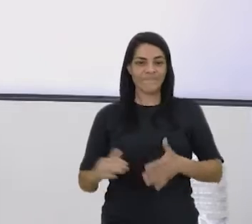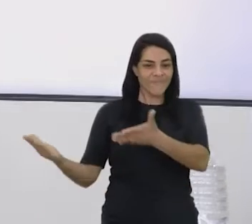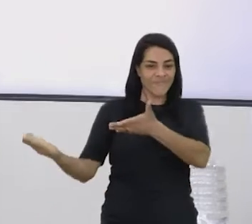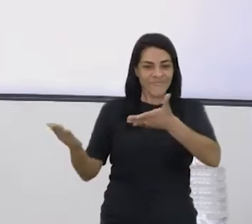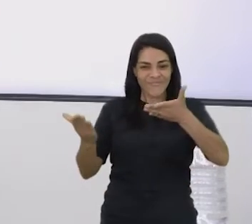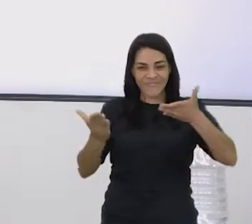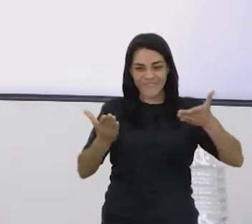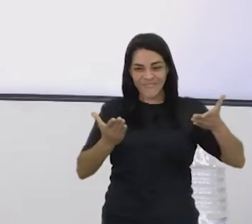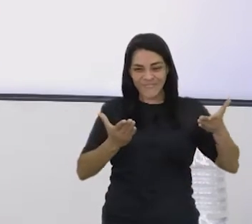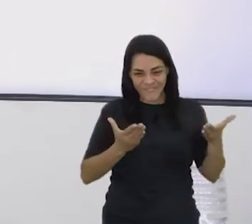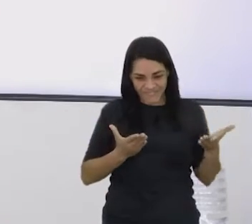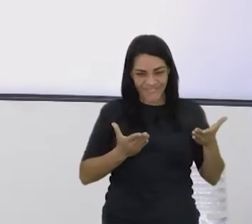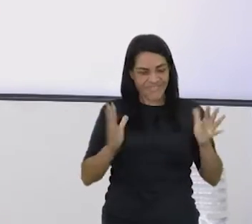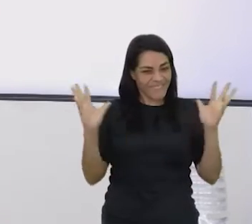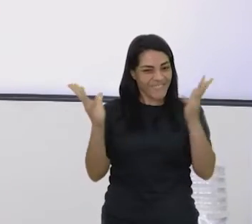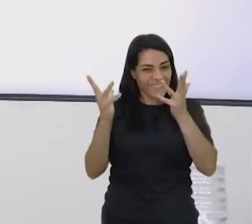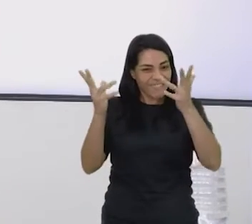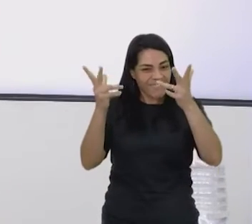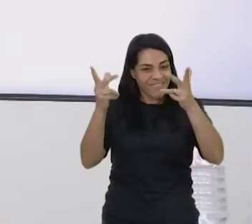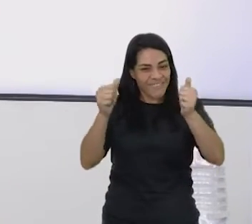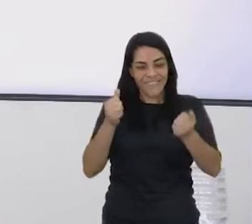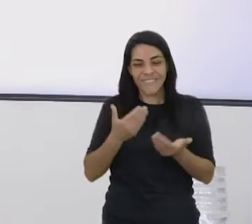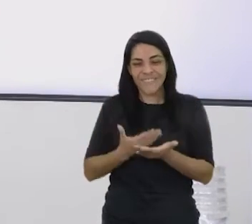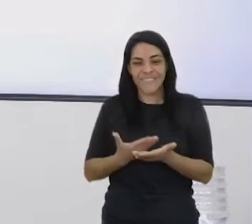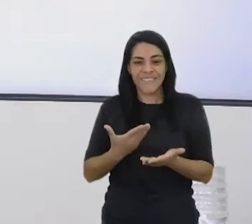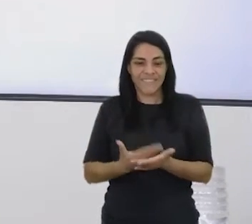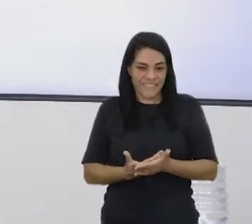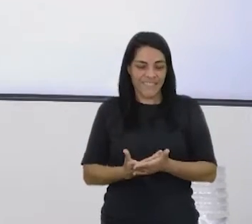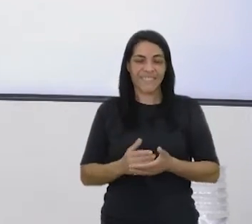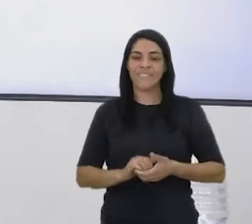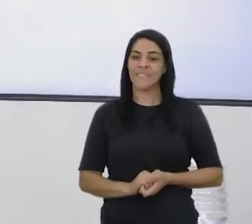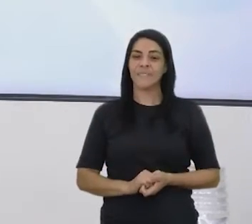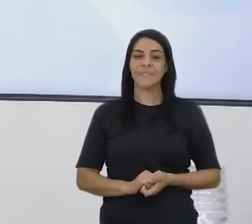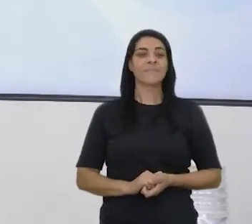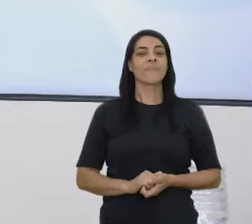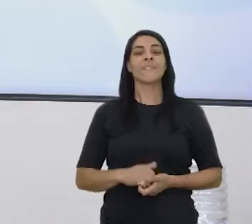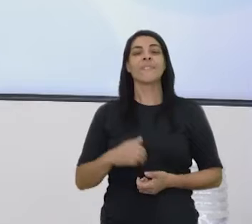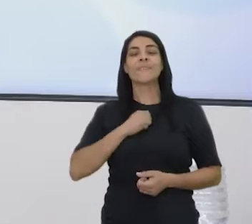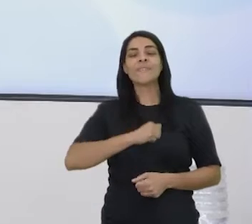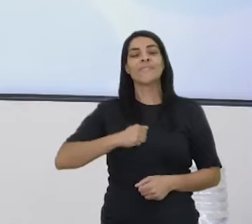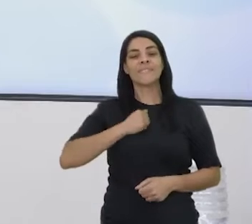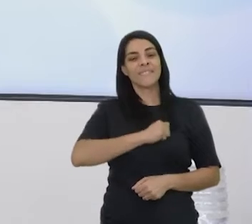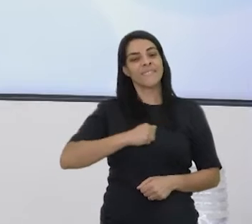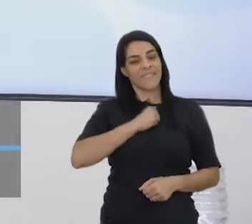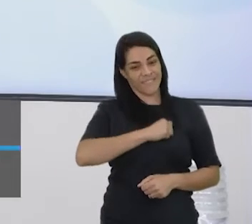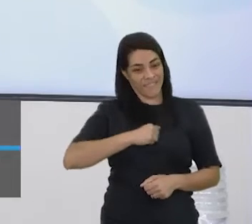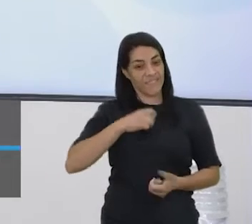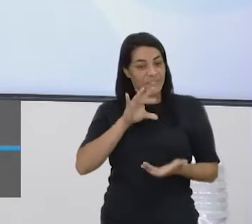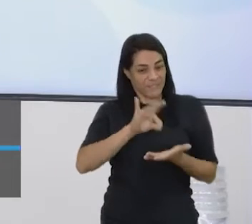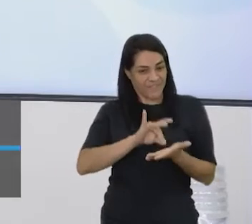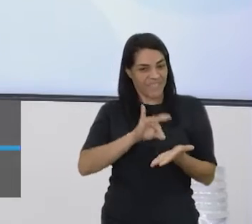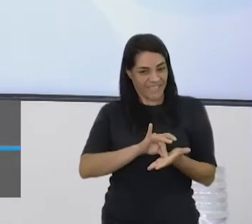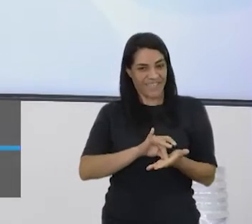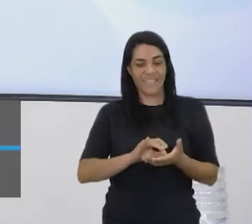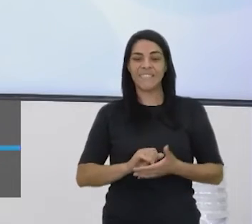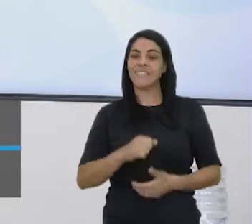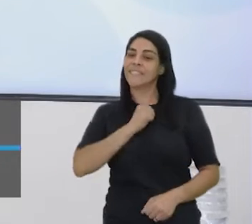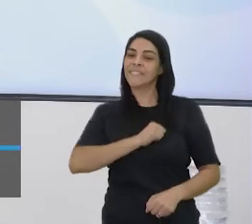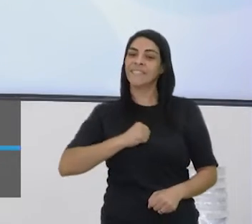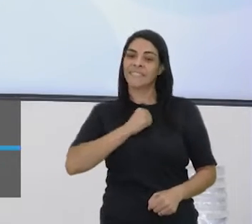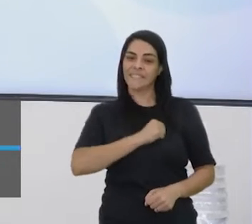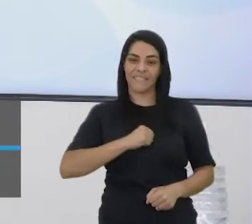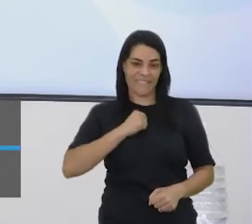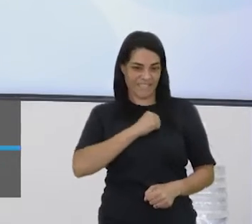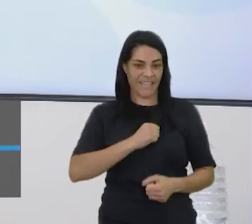vindos belíssimos maravilhosos estudantes Eu tava morrendo de saudade de vocês dessa vez é muito real né Tava com saudades